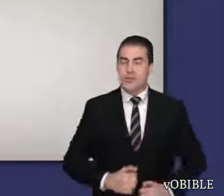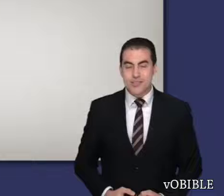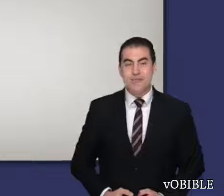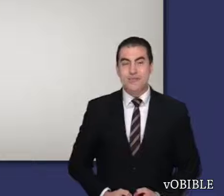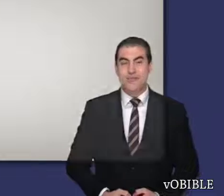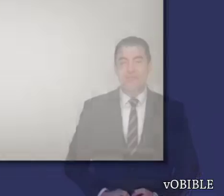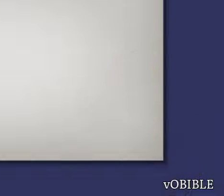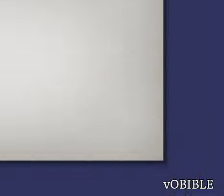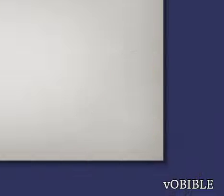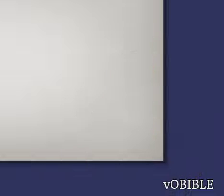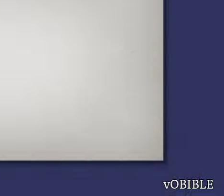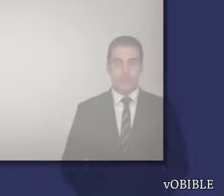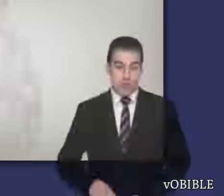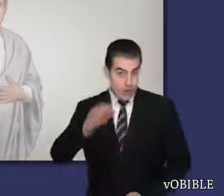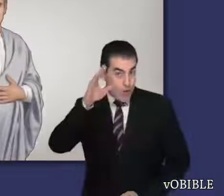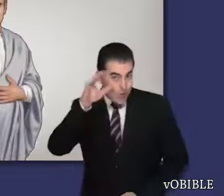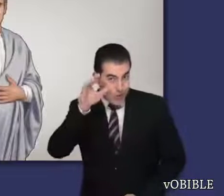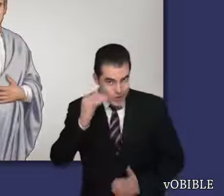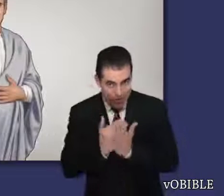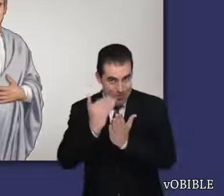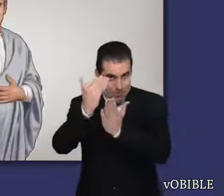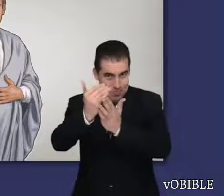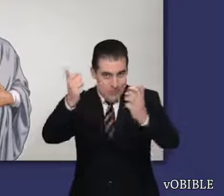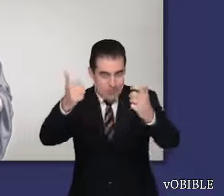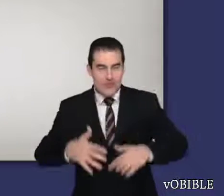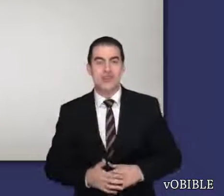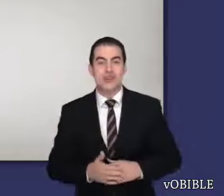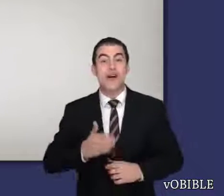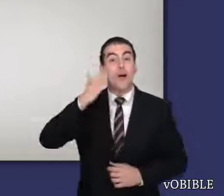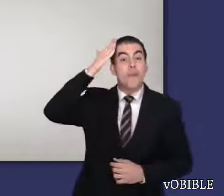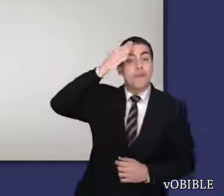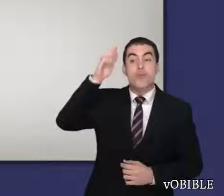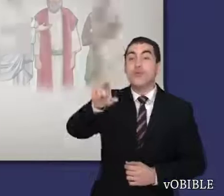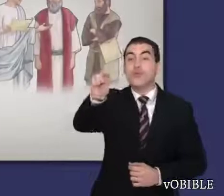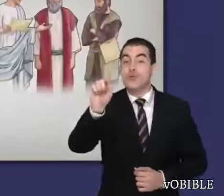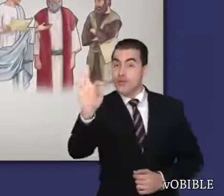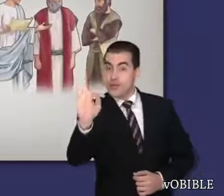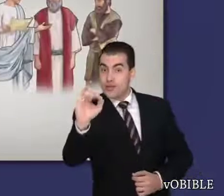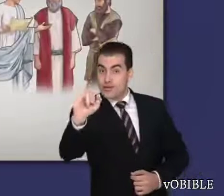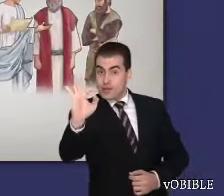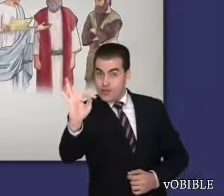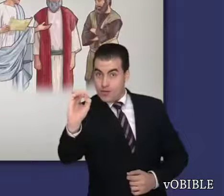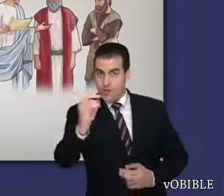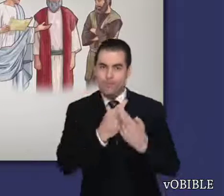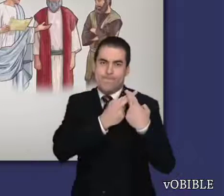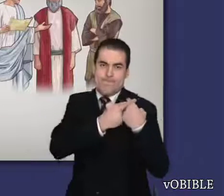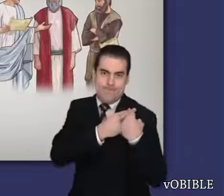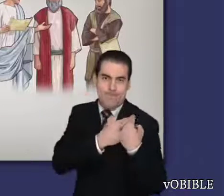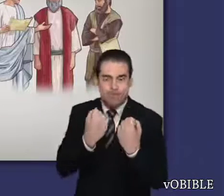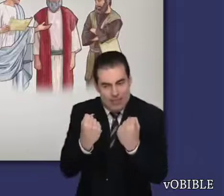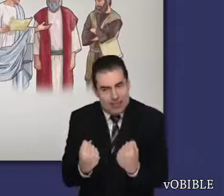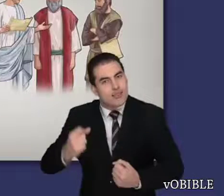Você sabia? Pelo que conhecemos de Tito, ele era uma pessoa confiável e por isso cuidou de designações difíceis